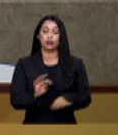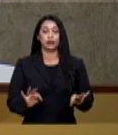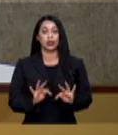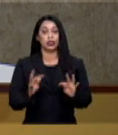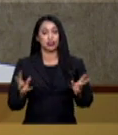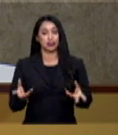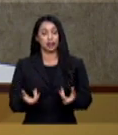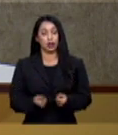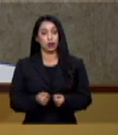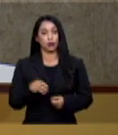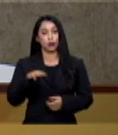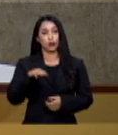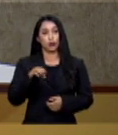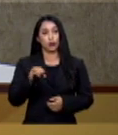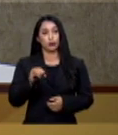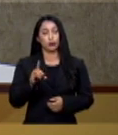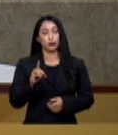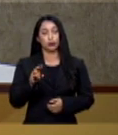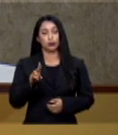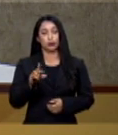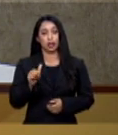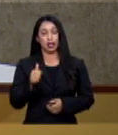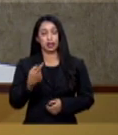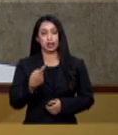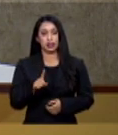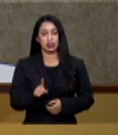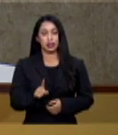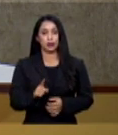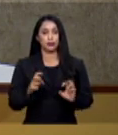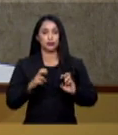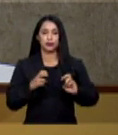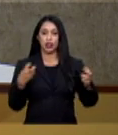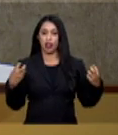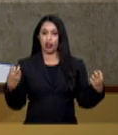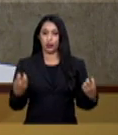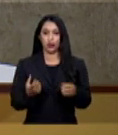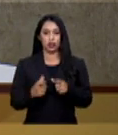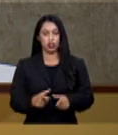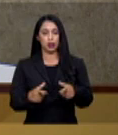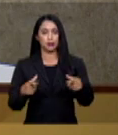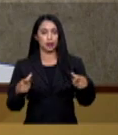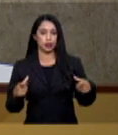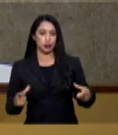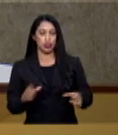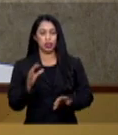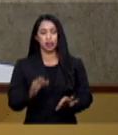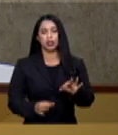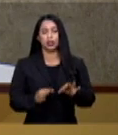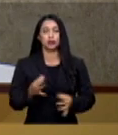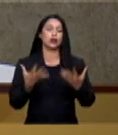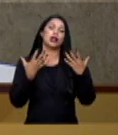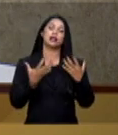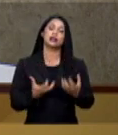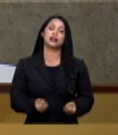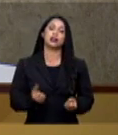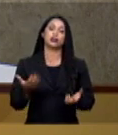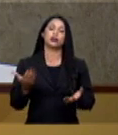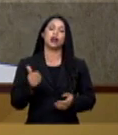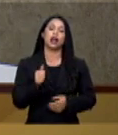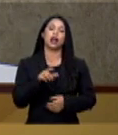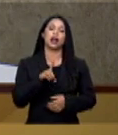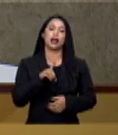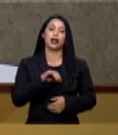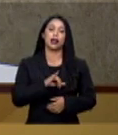completo agora com modulação. A Corte, por maioria, julgou procedente a ação